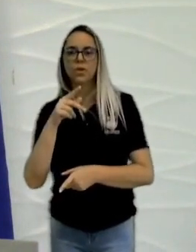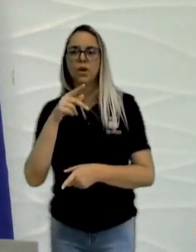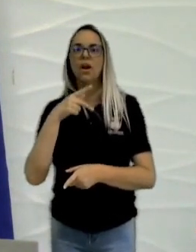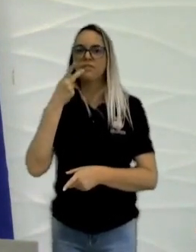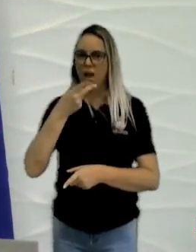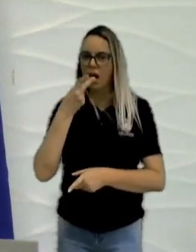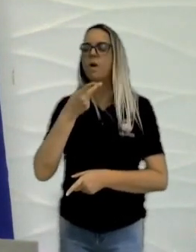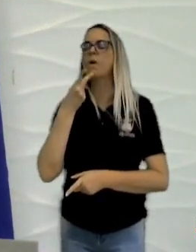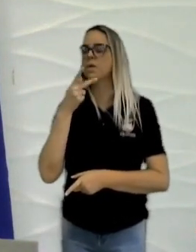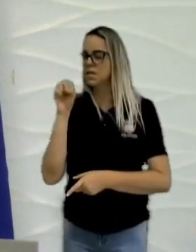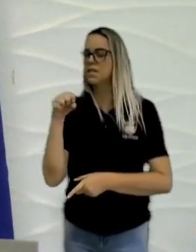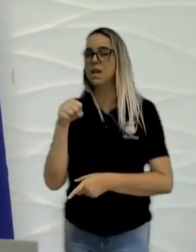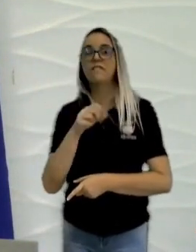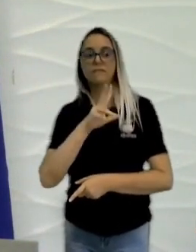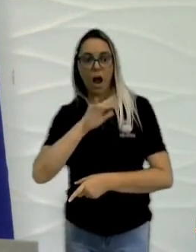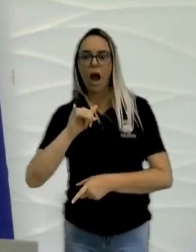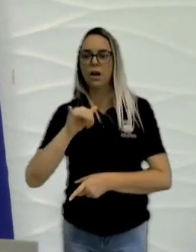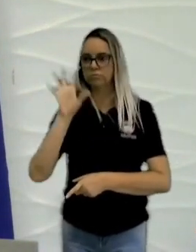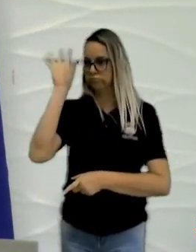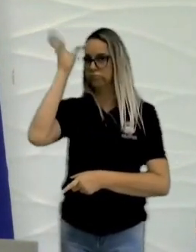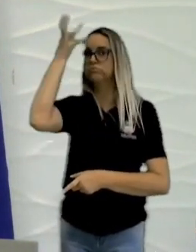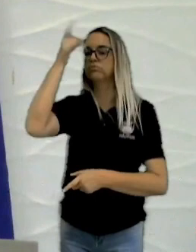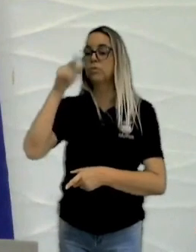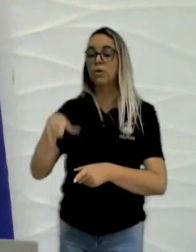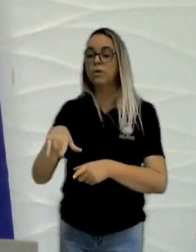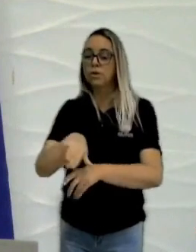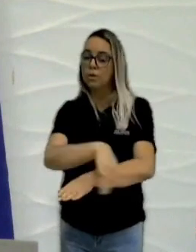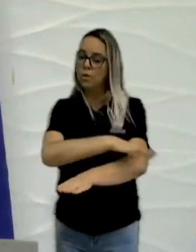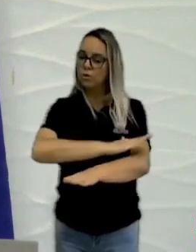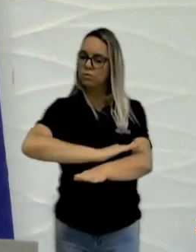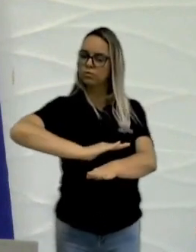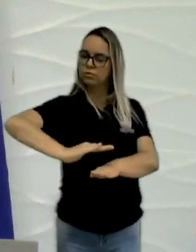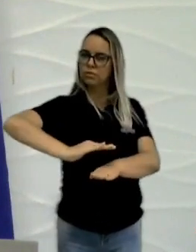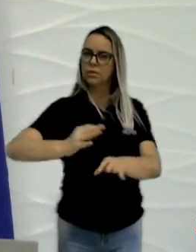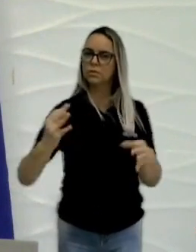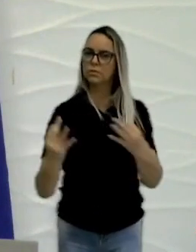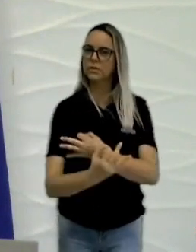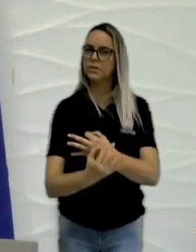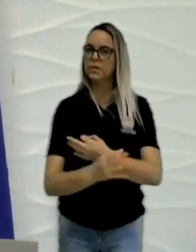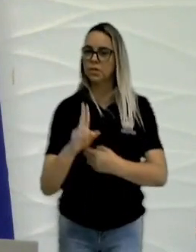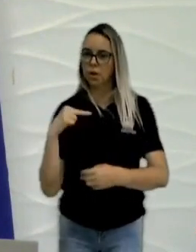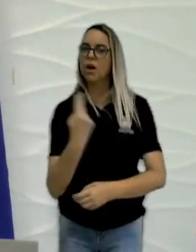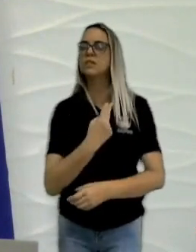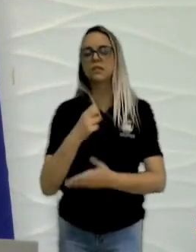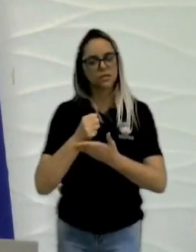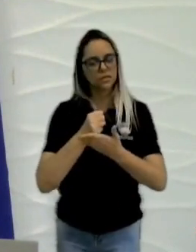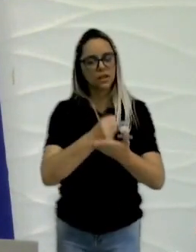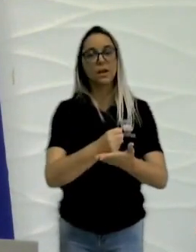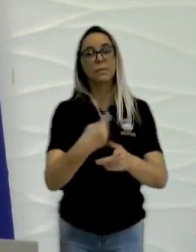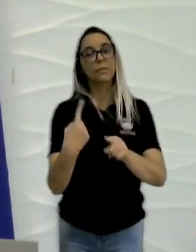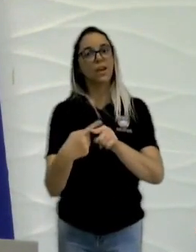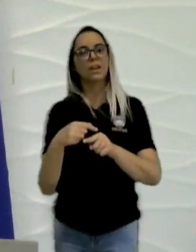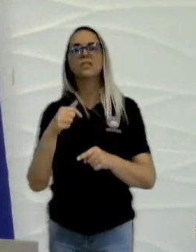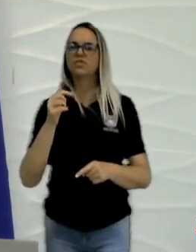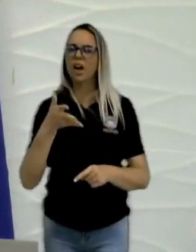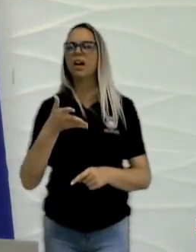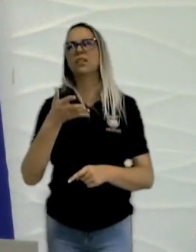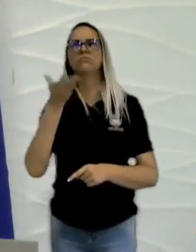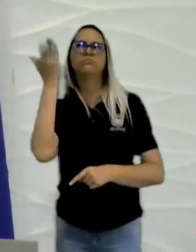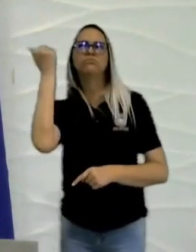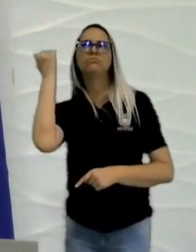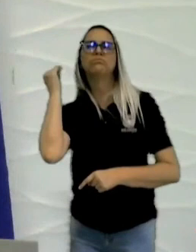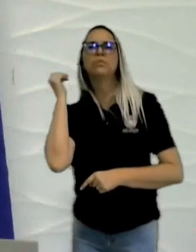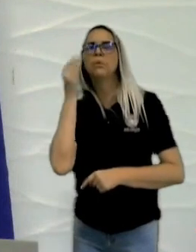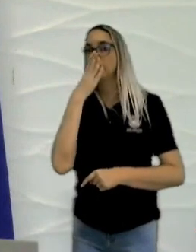do saneamento, e nós vamos estar juntos aí para resolver de fato, porque realmente são promessas que já passaram